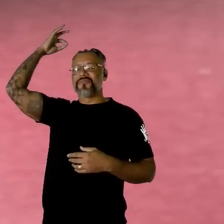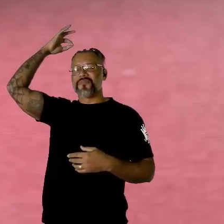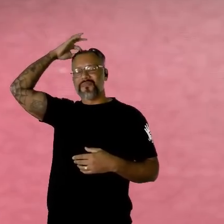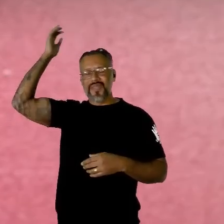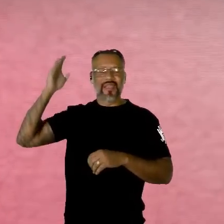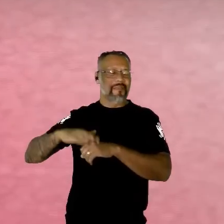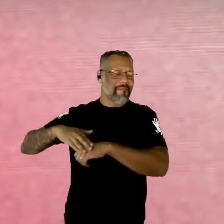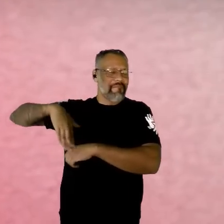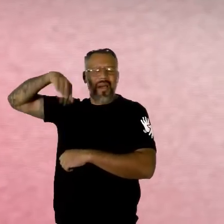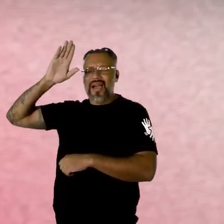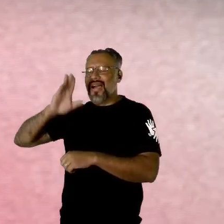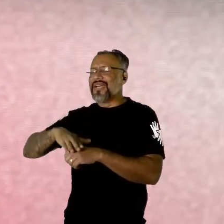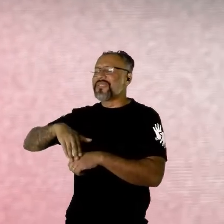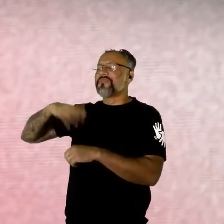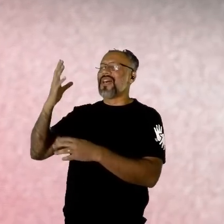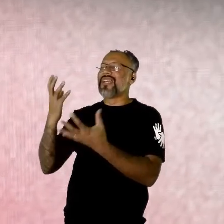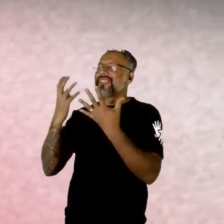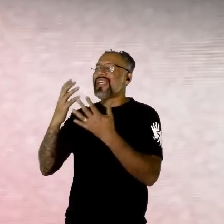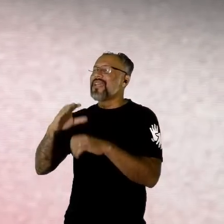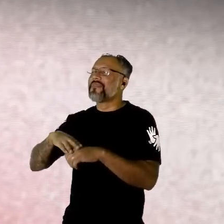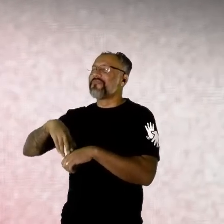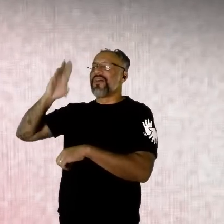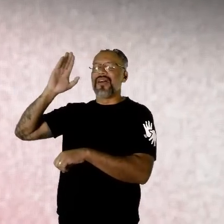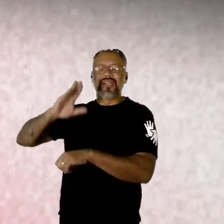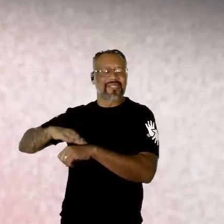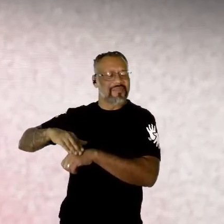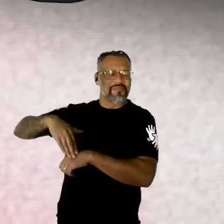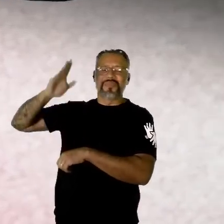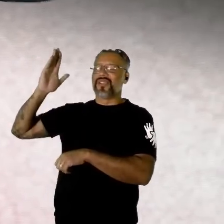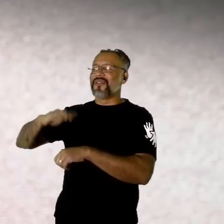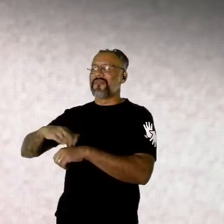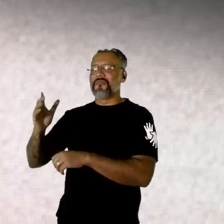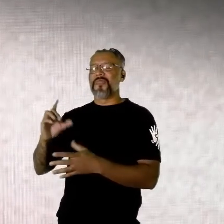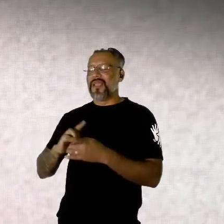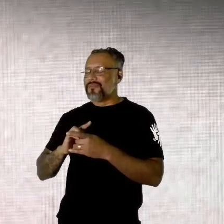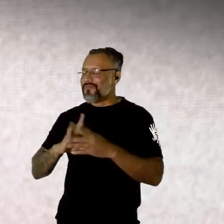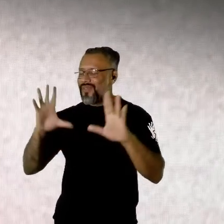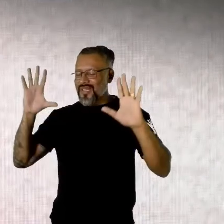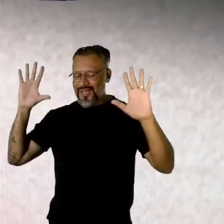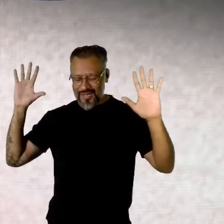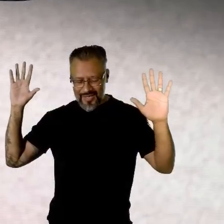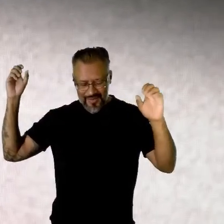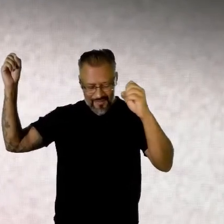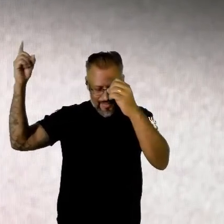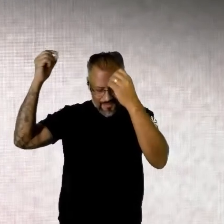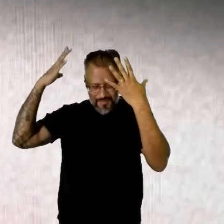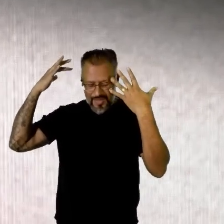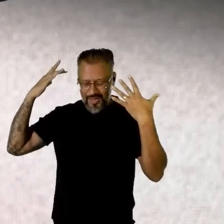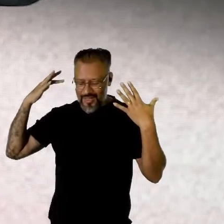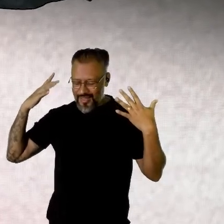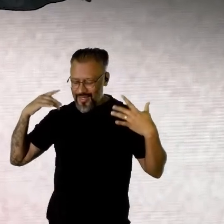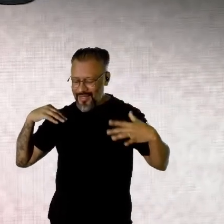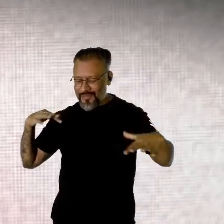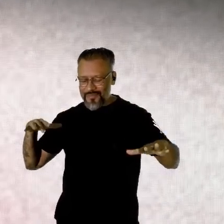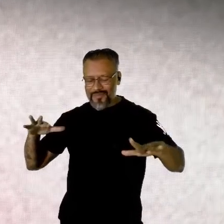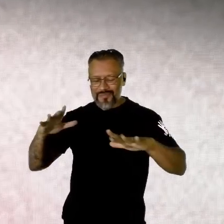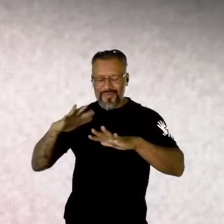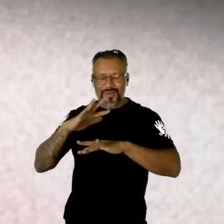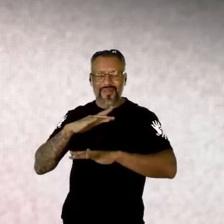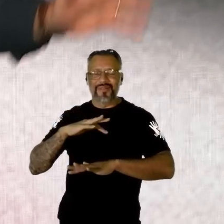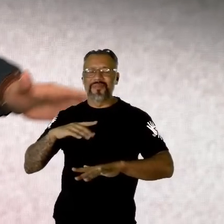Mas mais mais mais mais mais Deixa fluir Deixa fluir fecha fluir